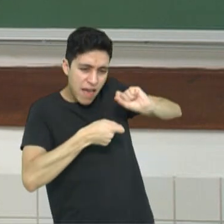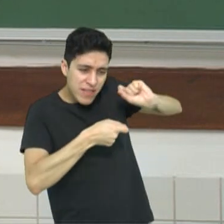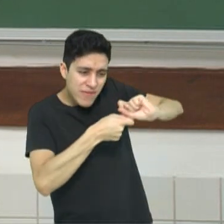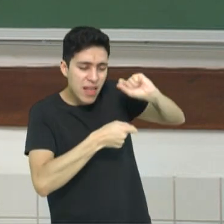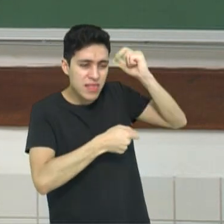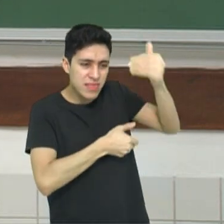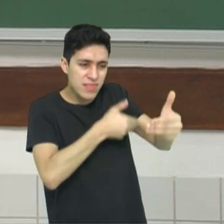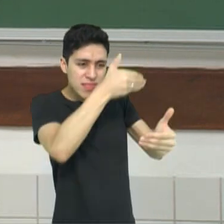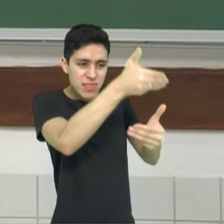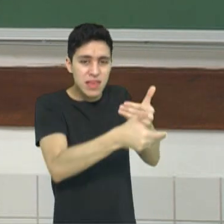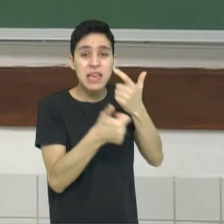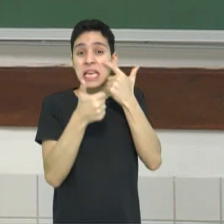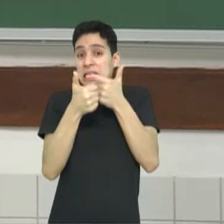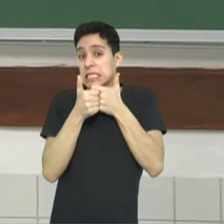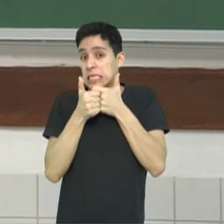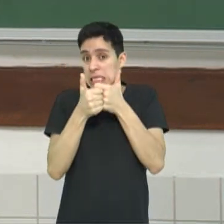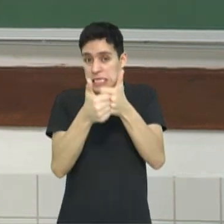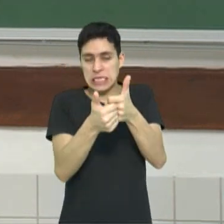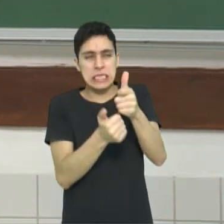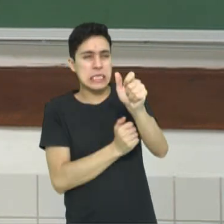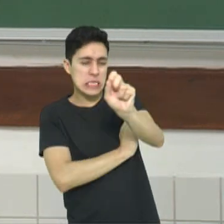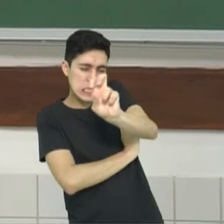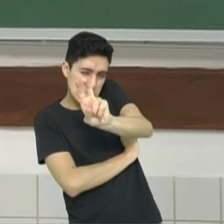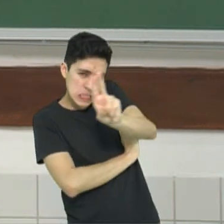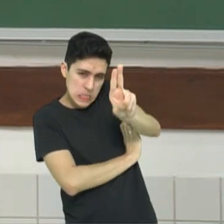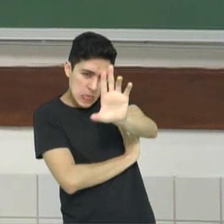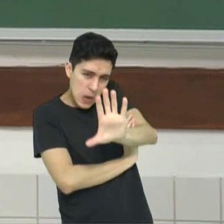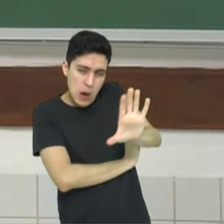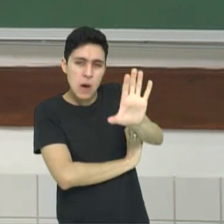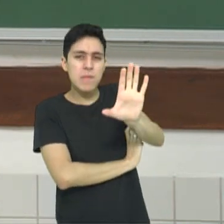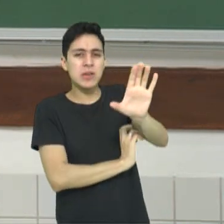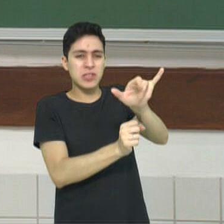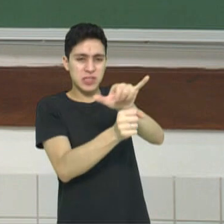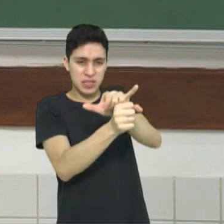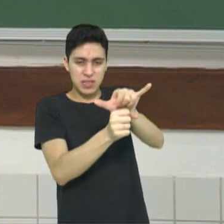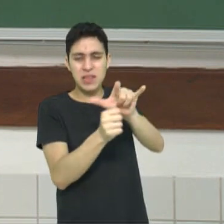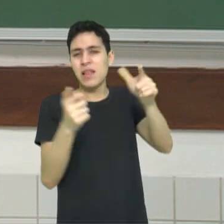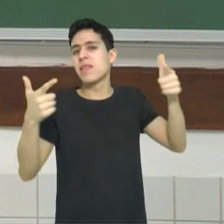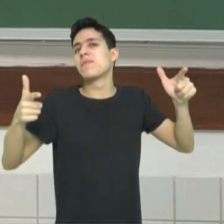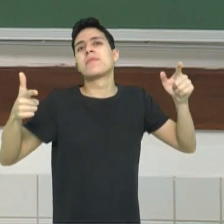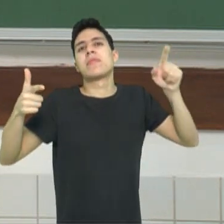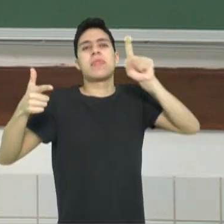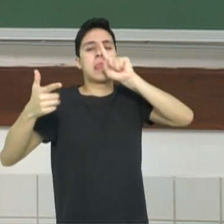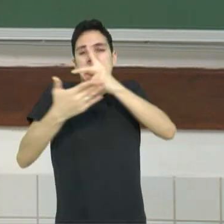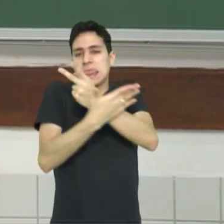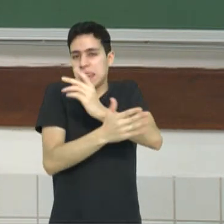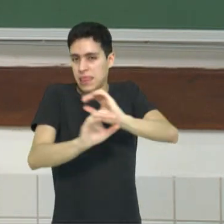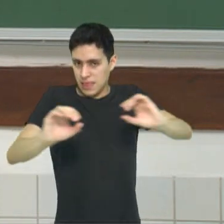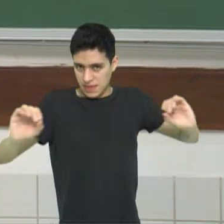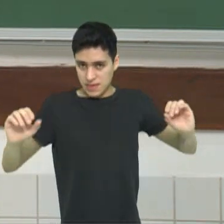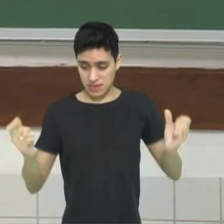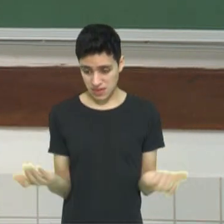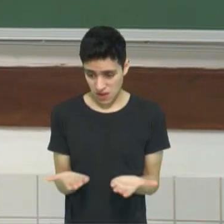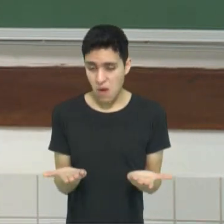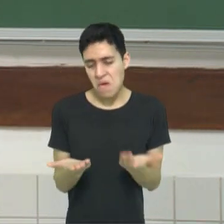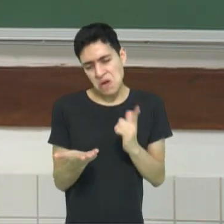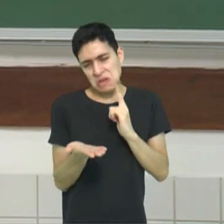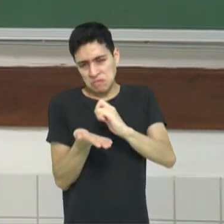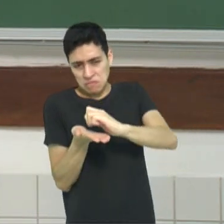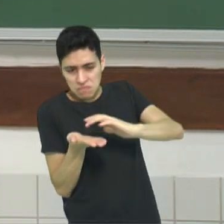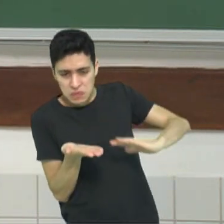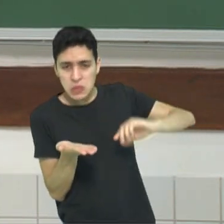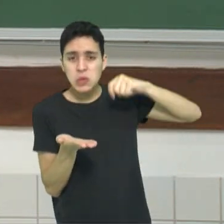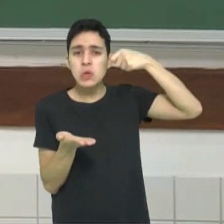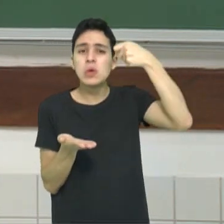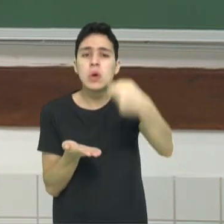esse algoritmo, que é o nome desta receita de bolo, não tem erro, ok? Então, nós trabalhamos hoje com alguns exercícios